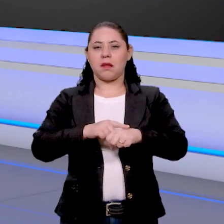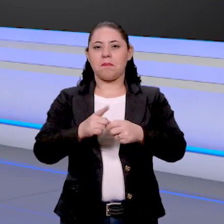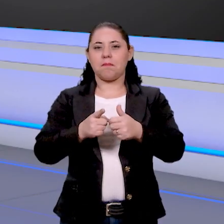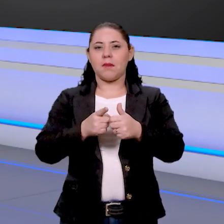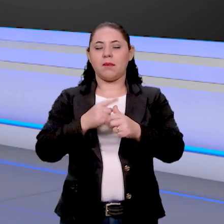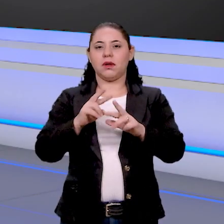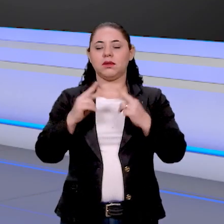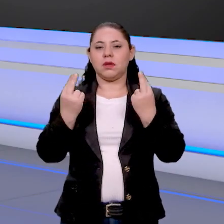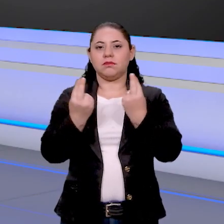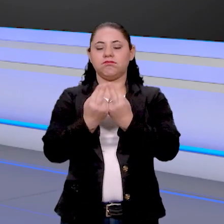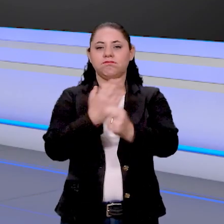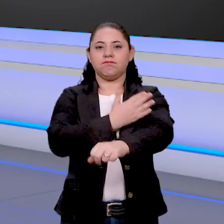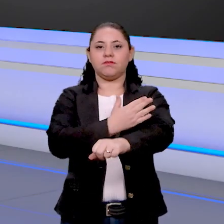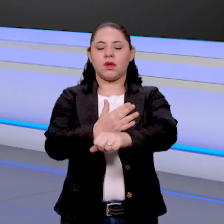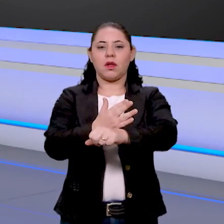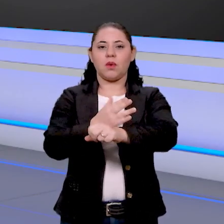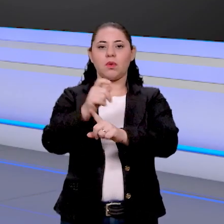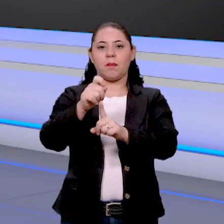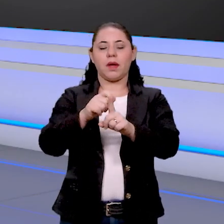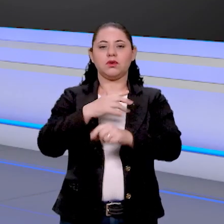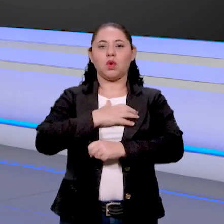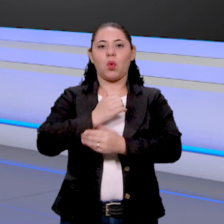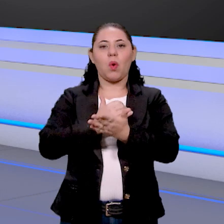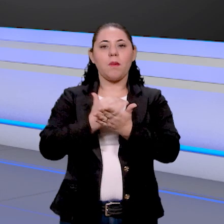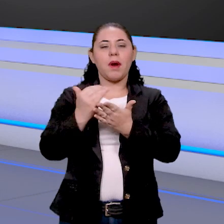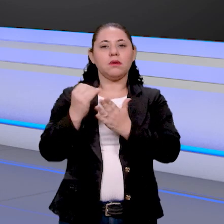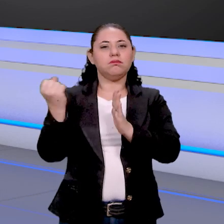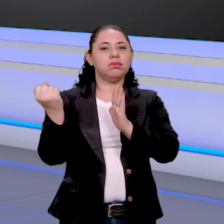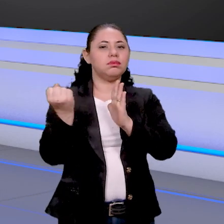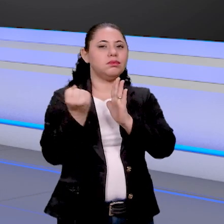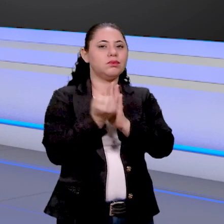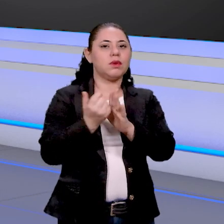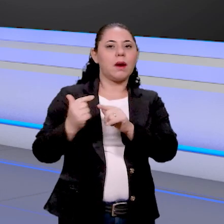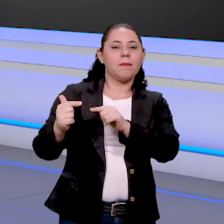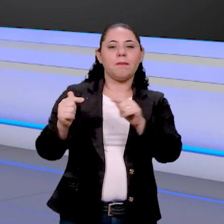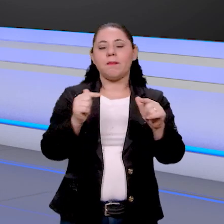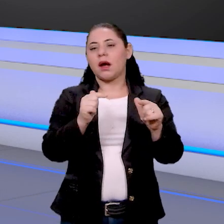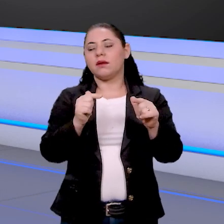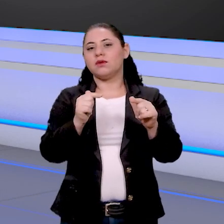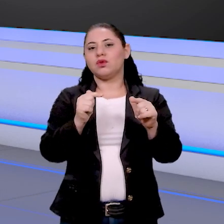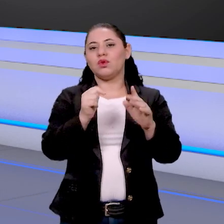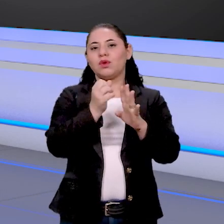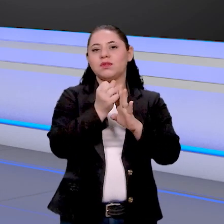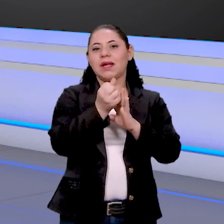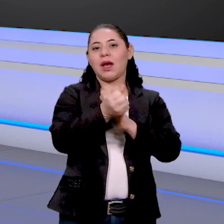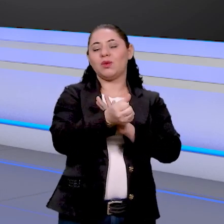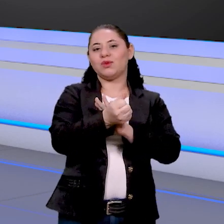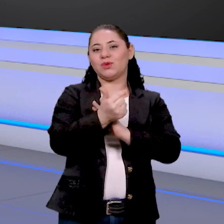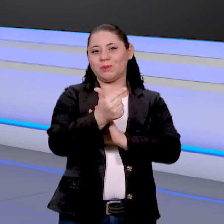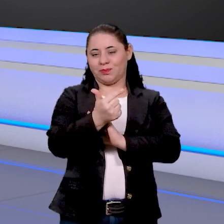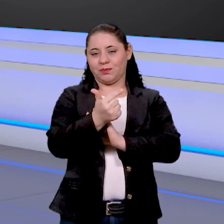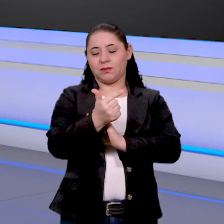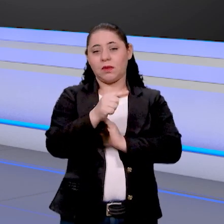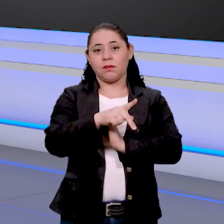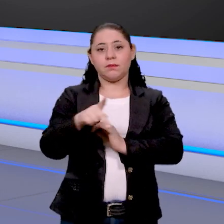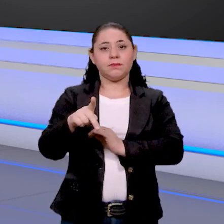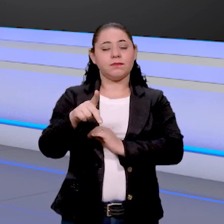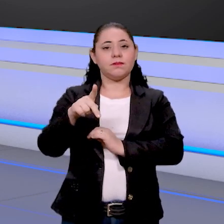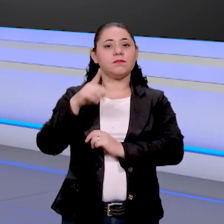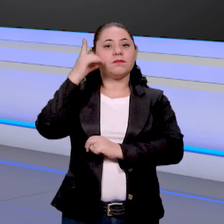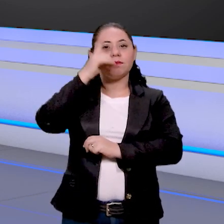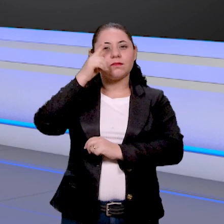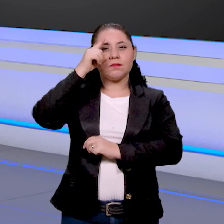Durante a primeira sessão plenária do mês de agosto, que marca o início dos trabalhos legislativos do segundo semestre,